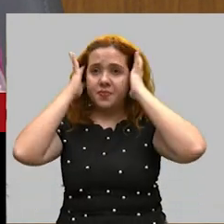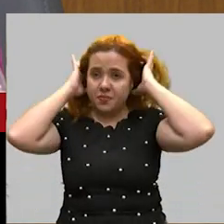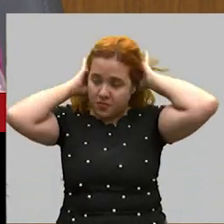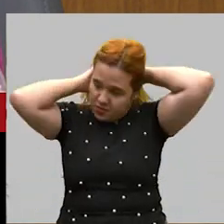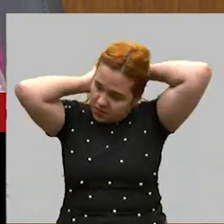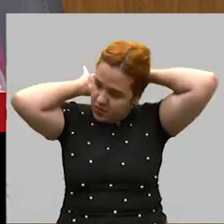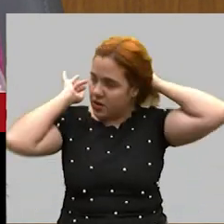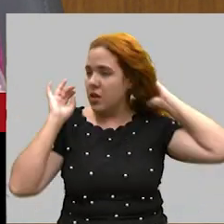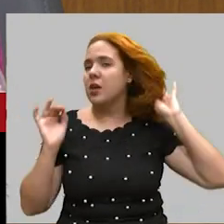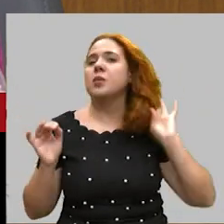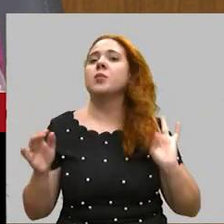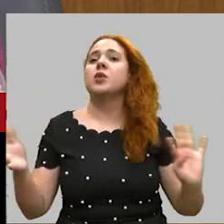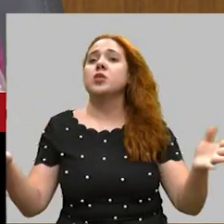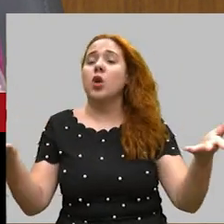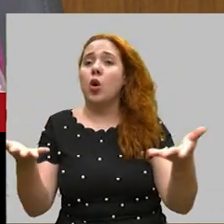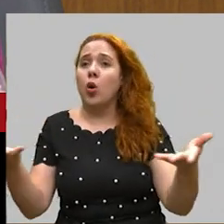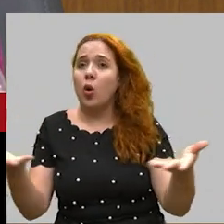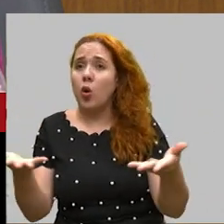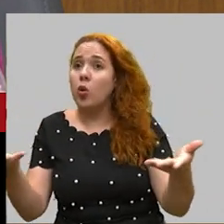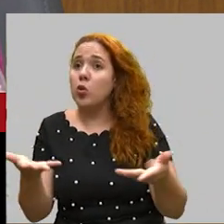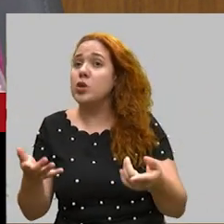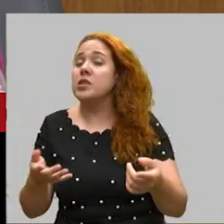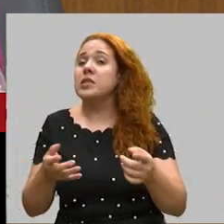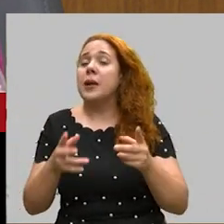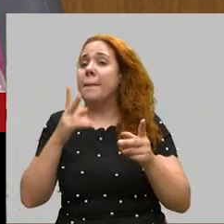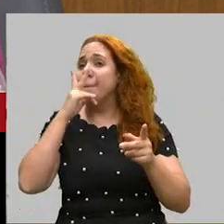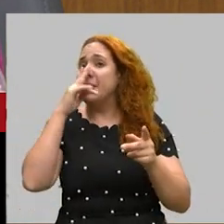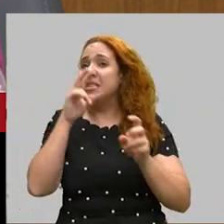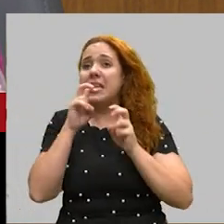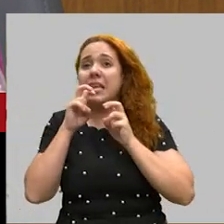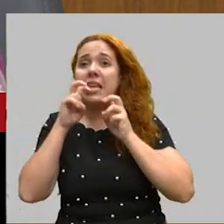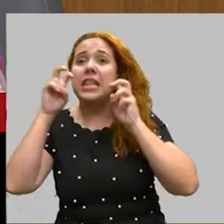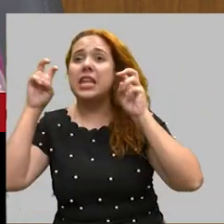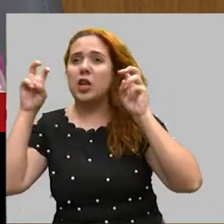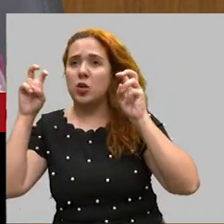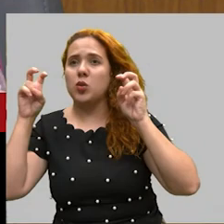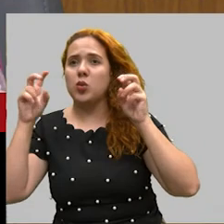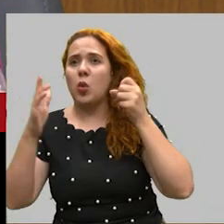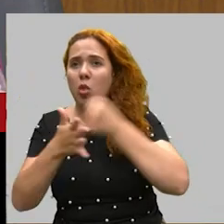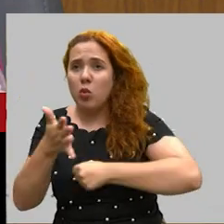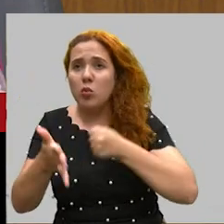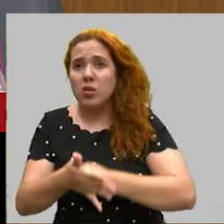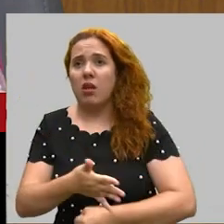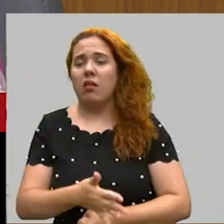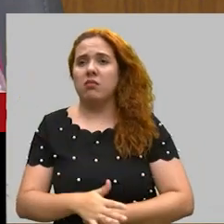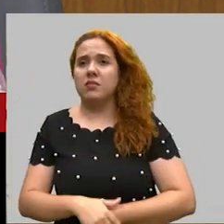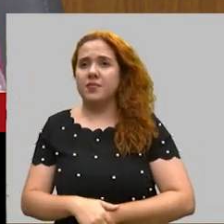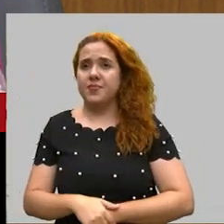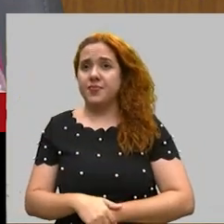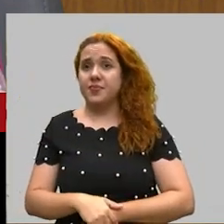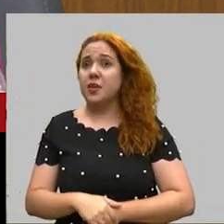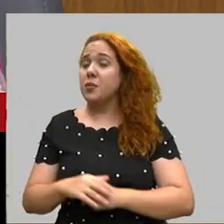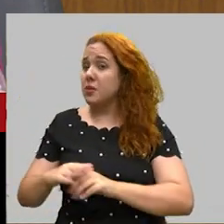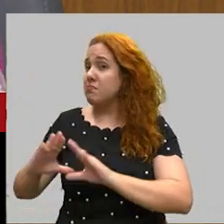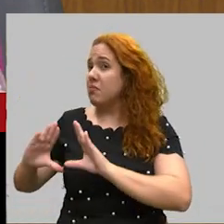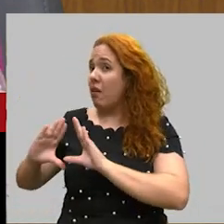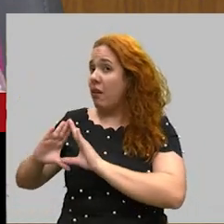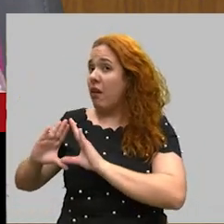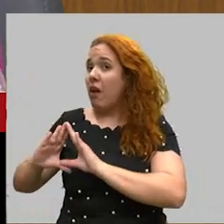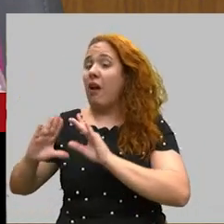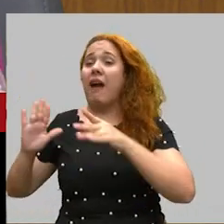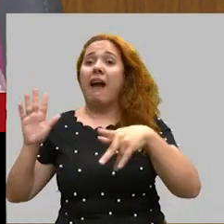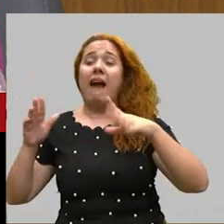vos aqui dar esse grito e pedir também né que que a casa de lei que todos os deputados